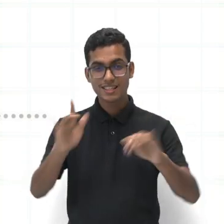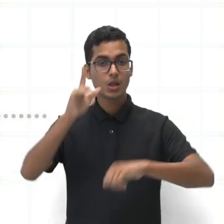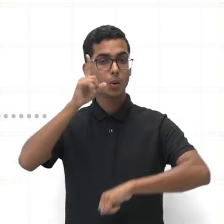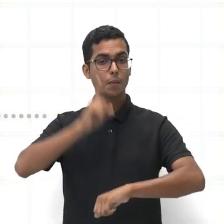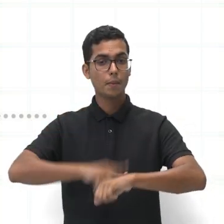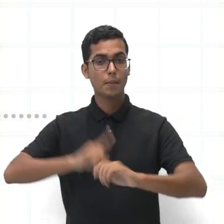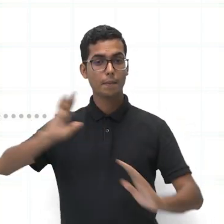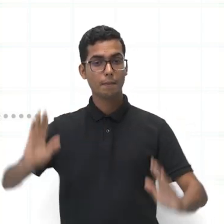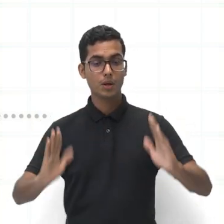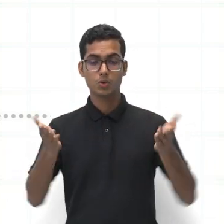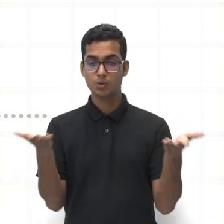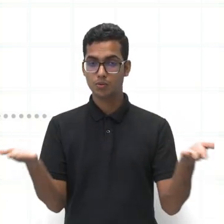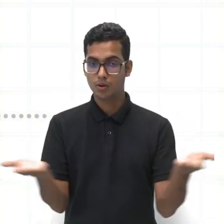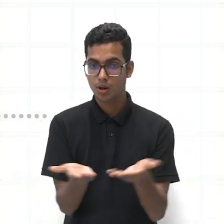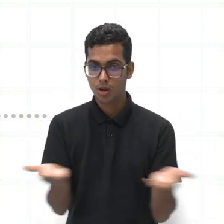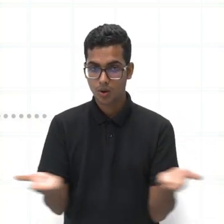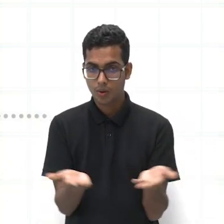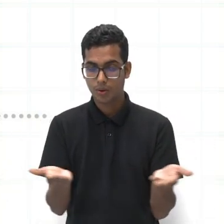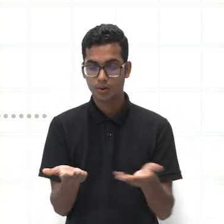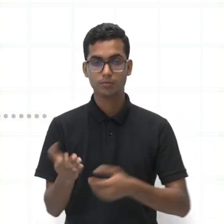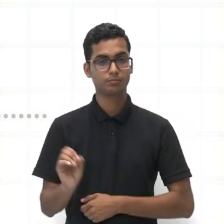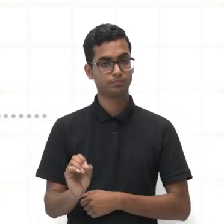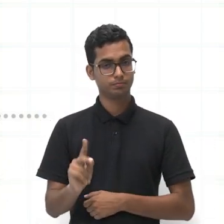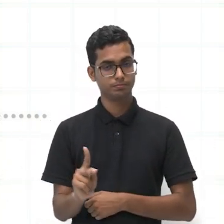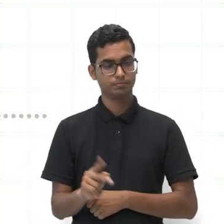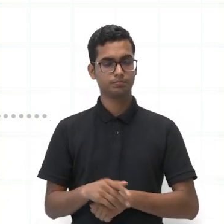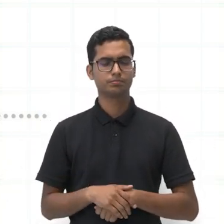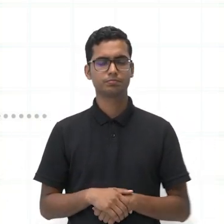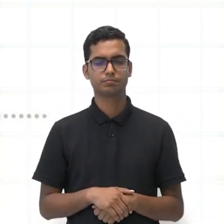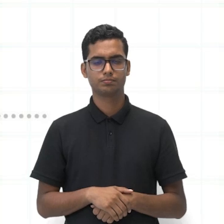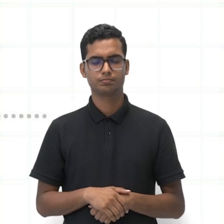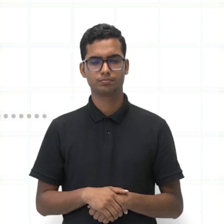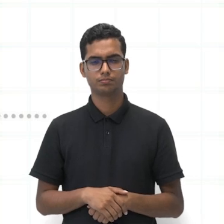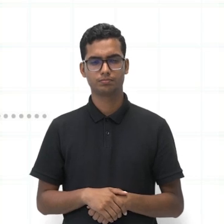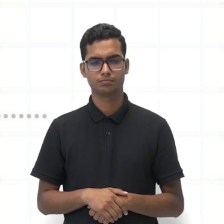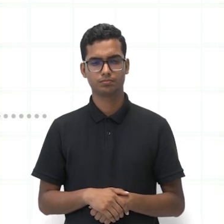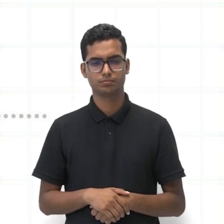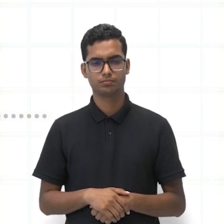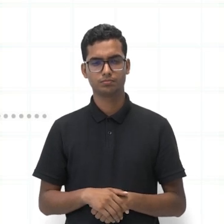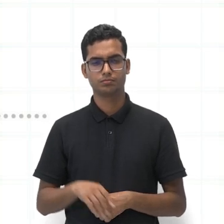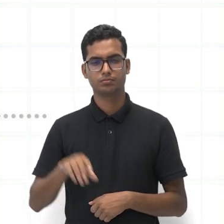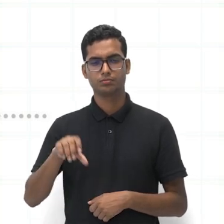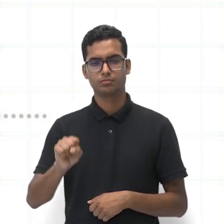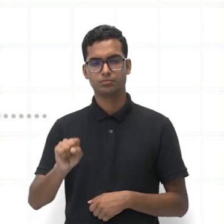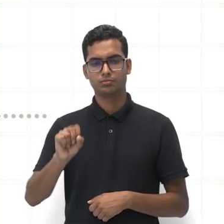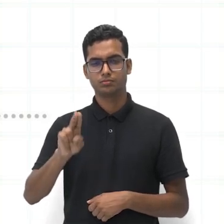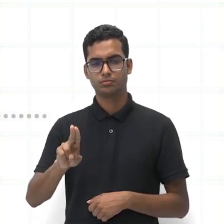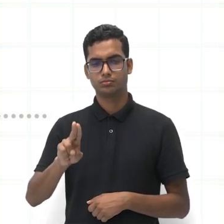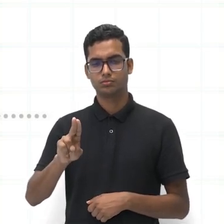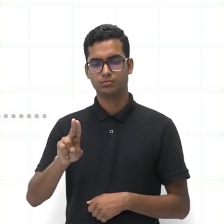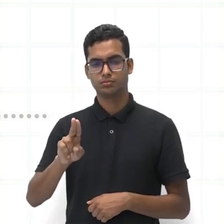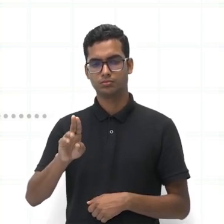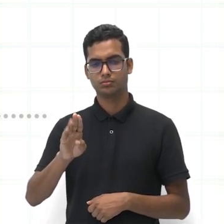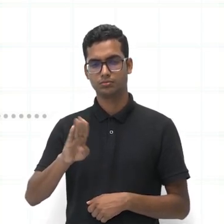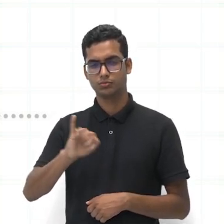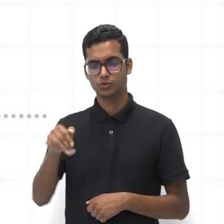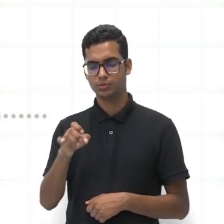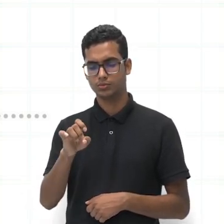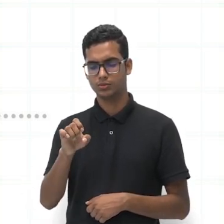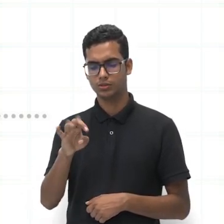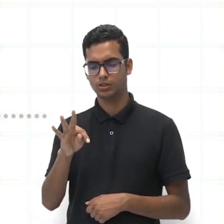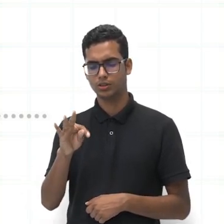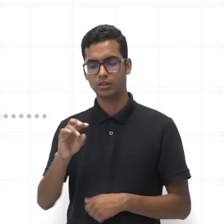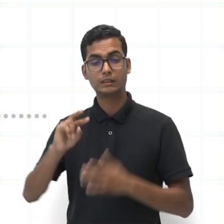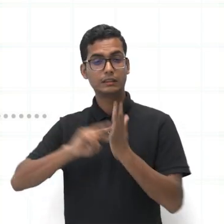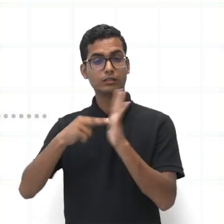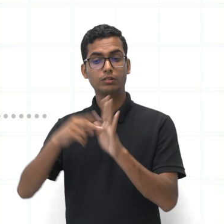fosse passado, seria o outro auxiliar e assim por diante, tá? Subject. Subject é o